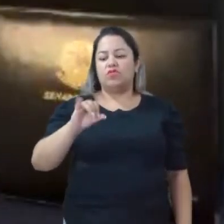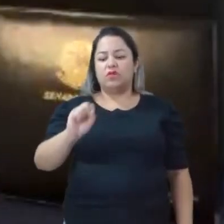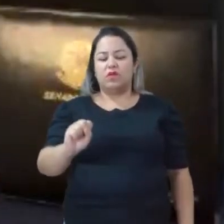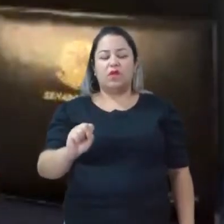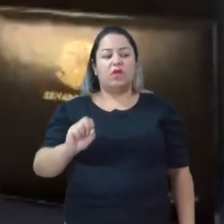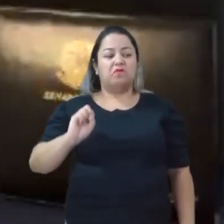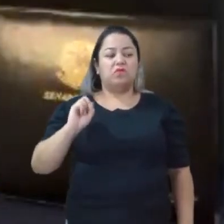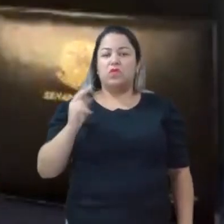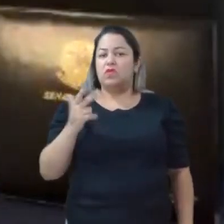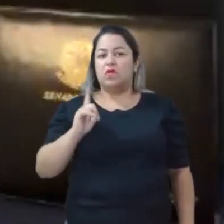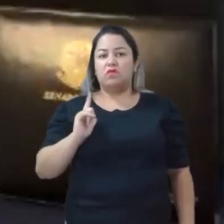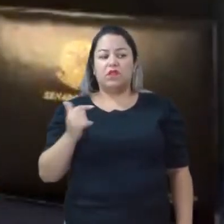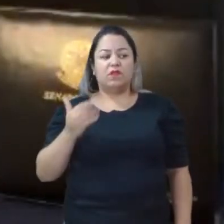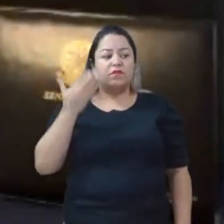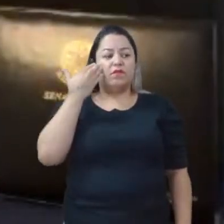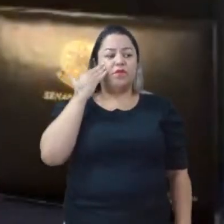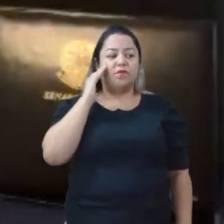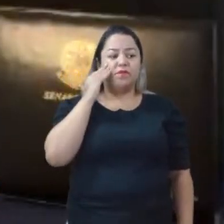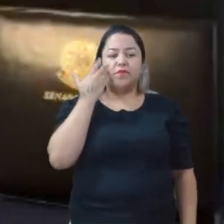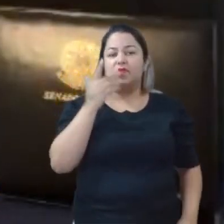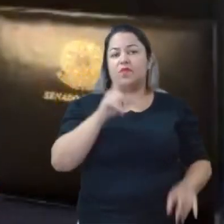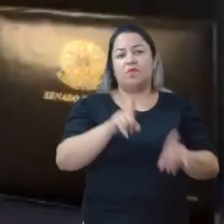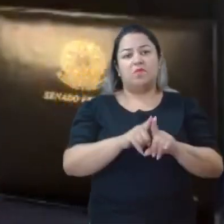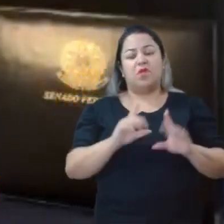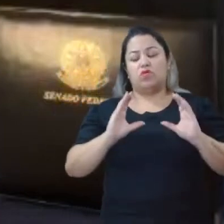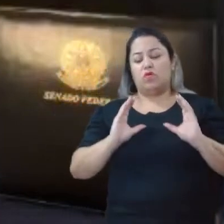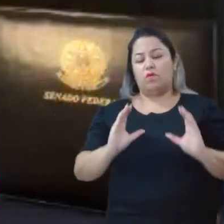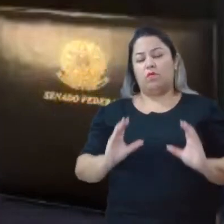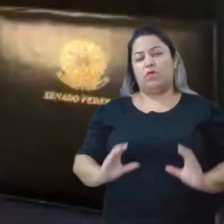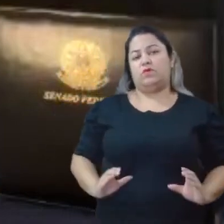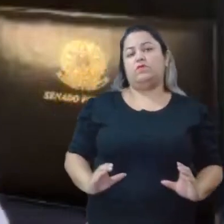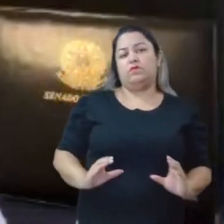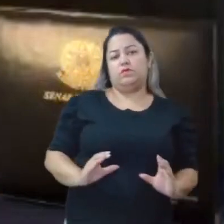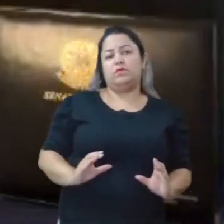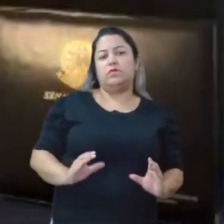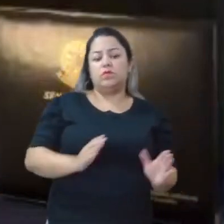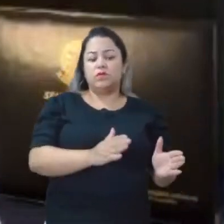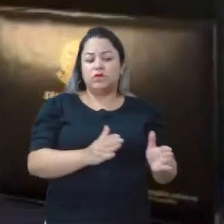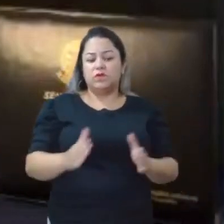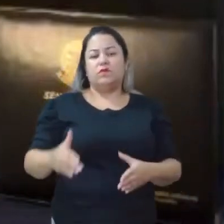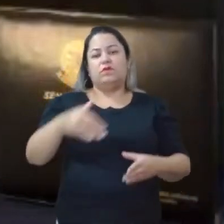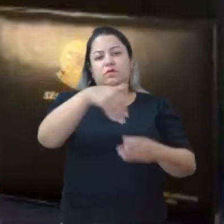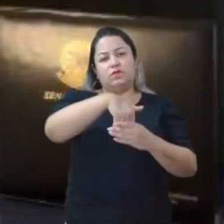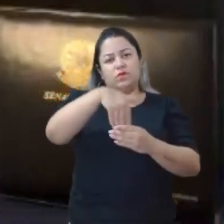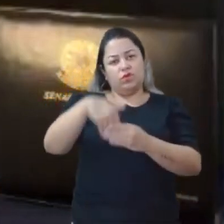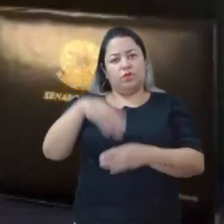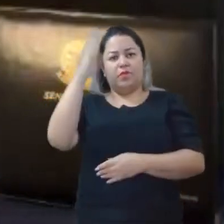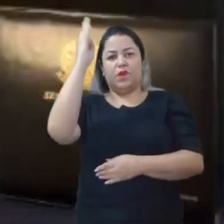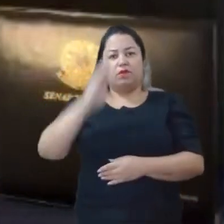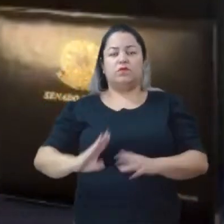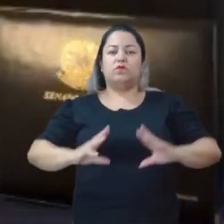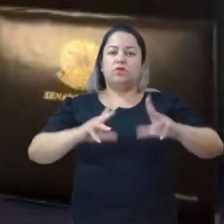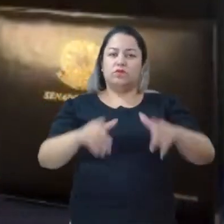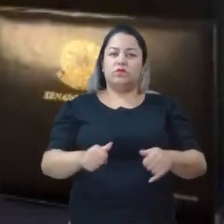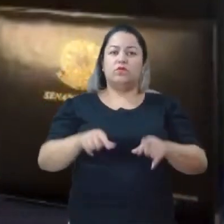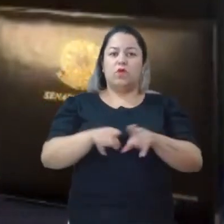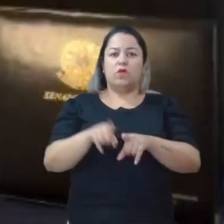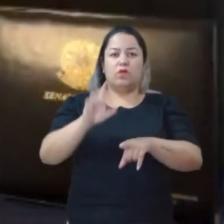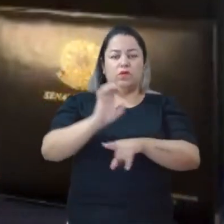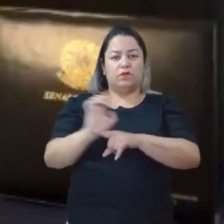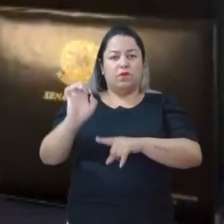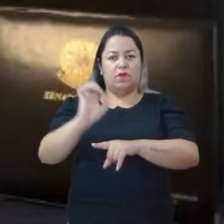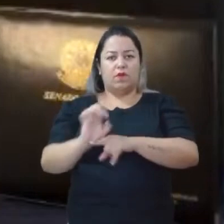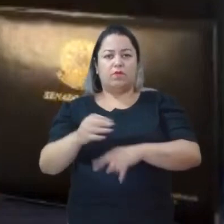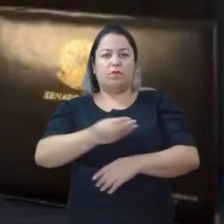a menor noção de civilidade no processo eleitoral. Então, no Brasil inteiro e no nosso estado,